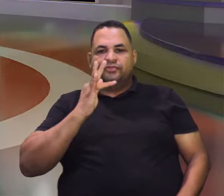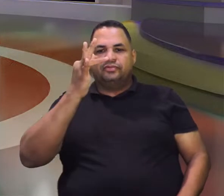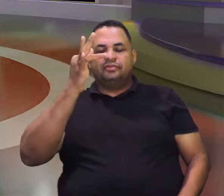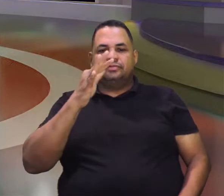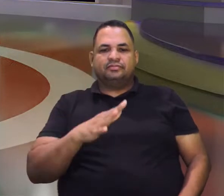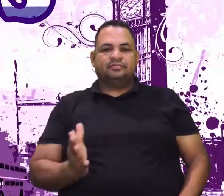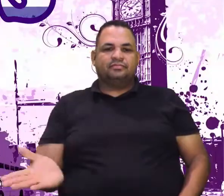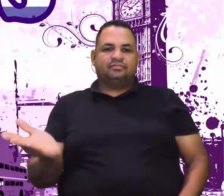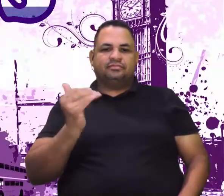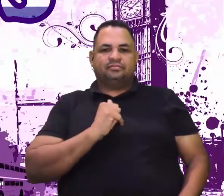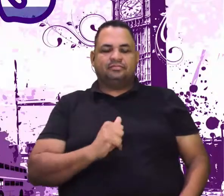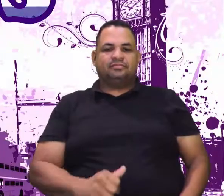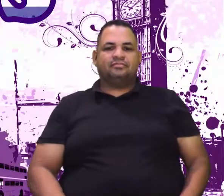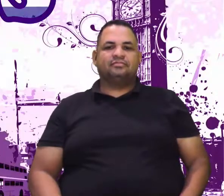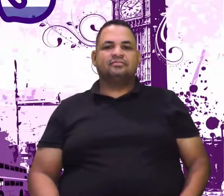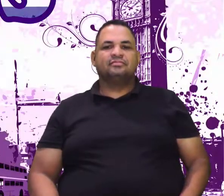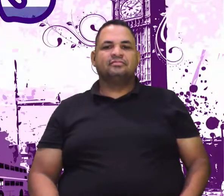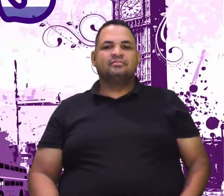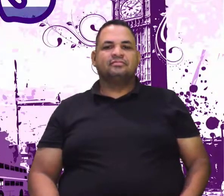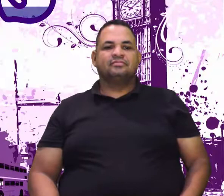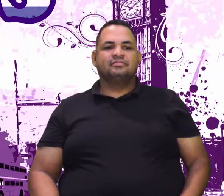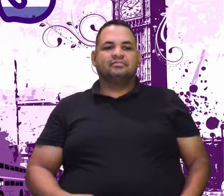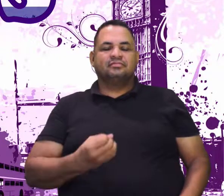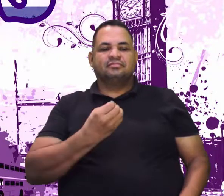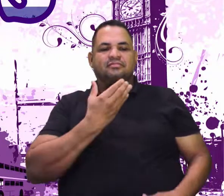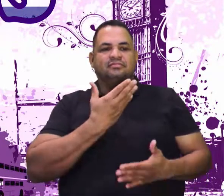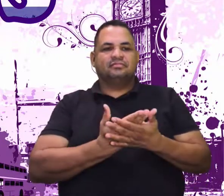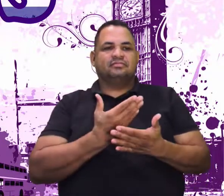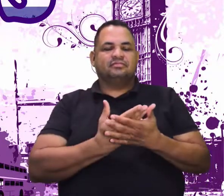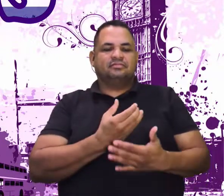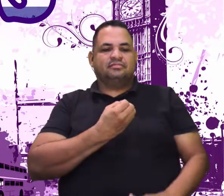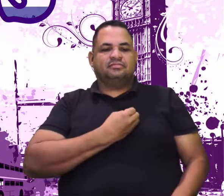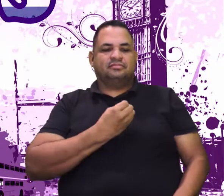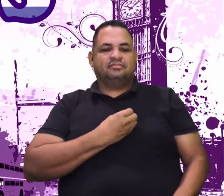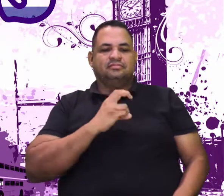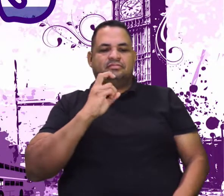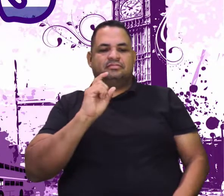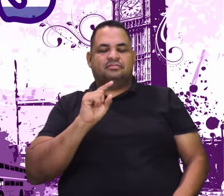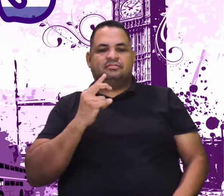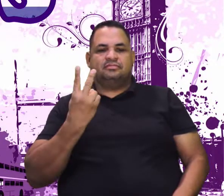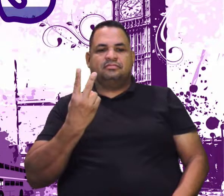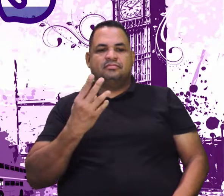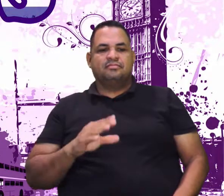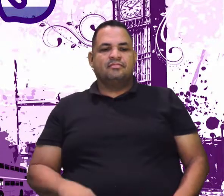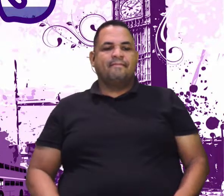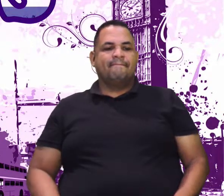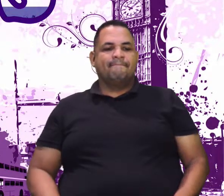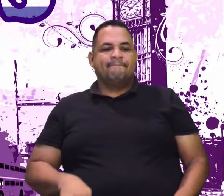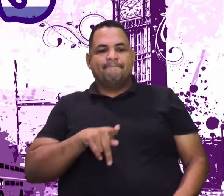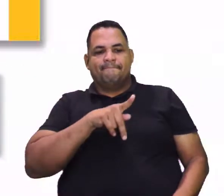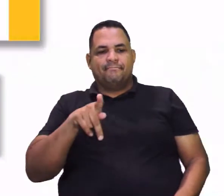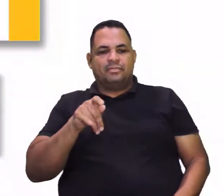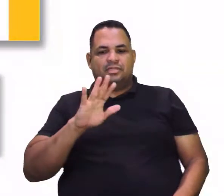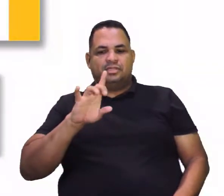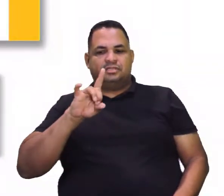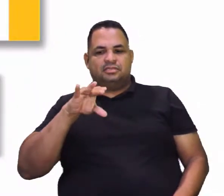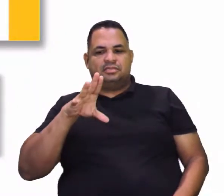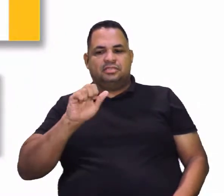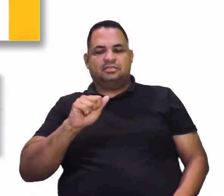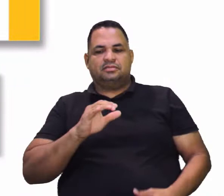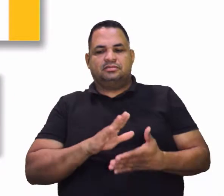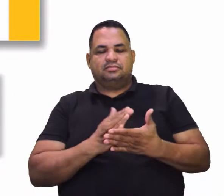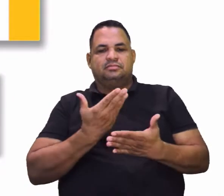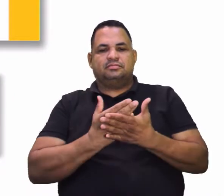Futuro. Let's go? Aula 5.2 com a professora Patrícia Richier. It's a pleasure, é um prazer. E o